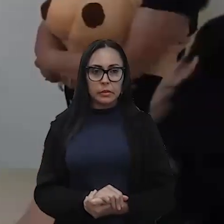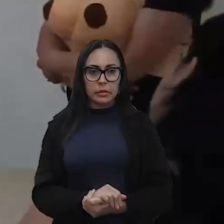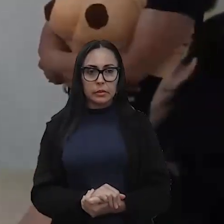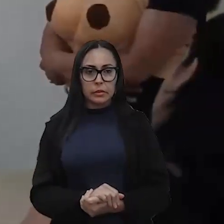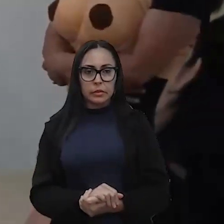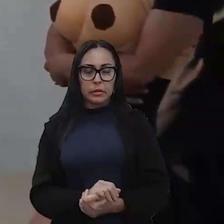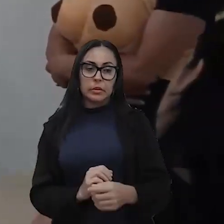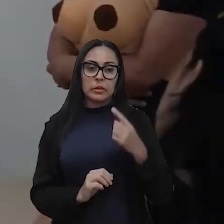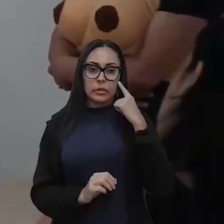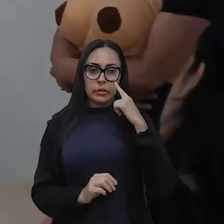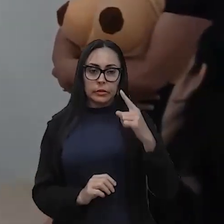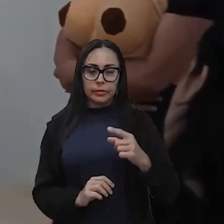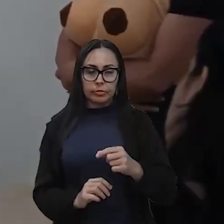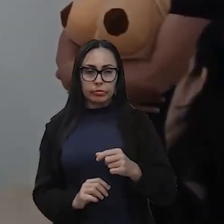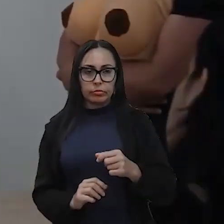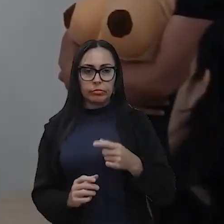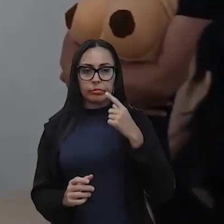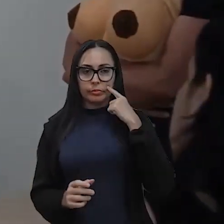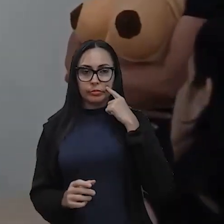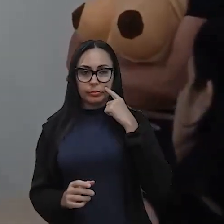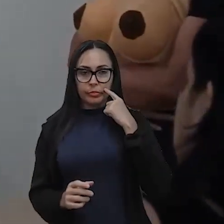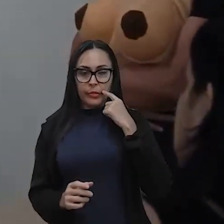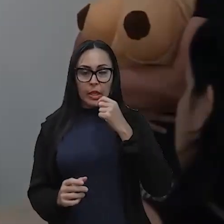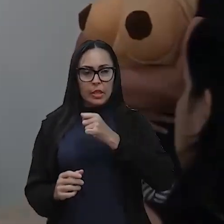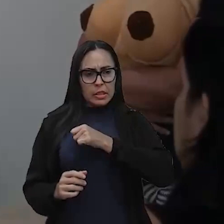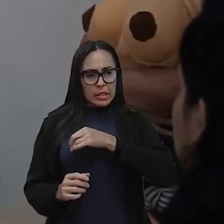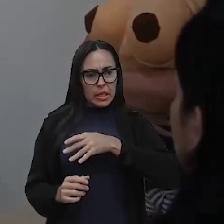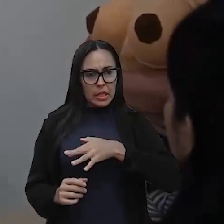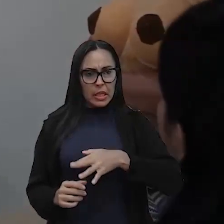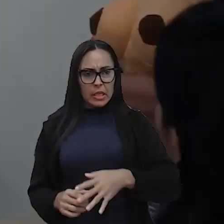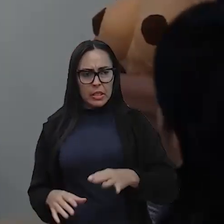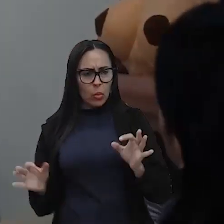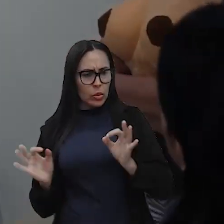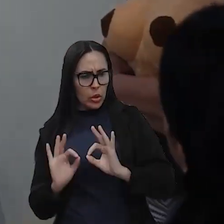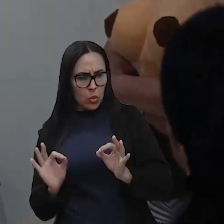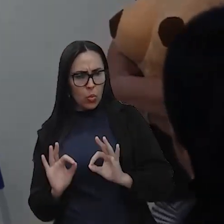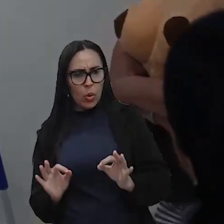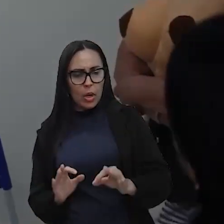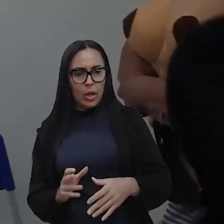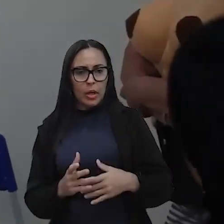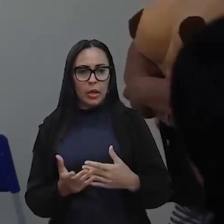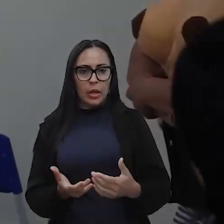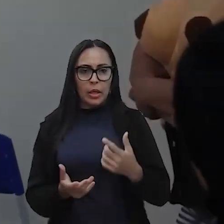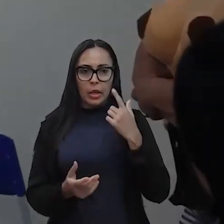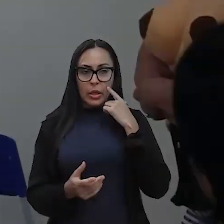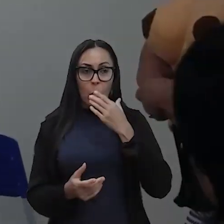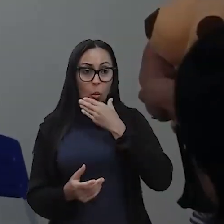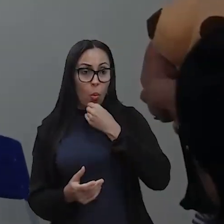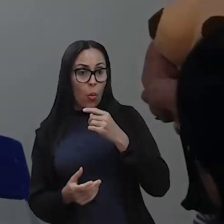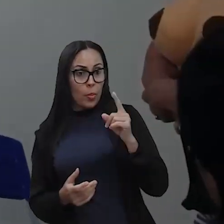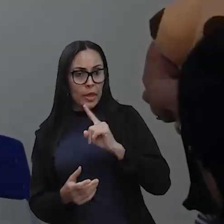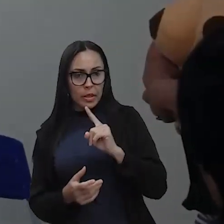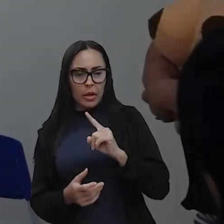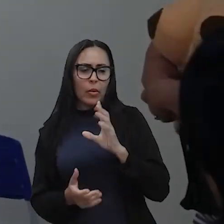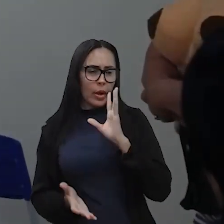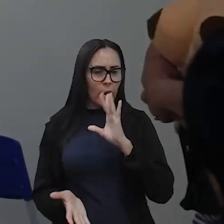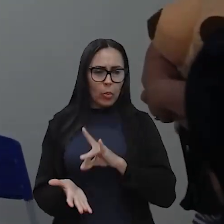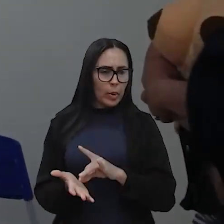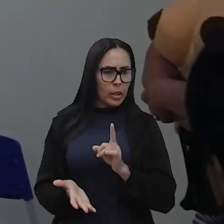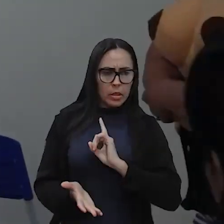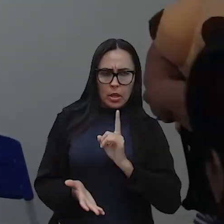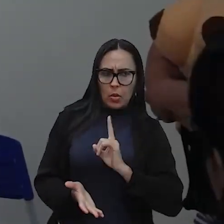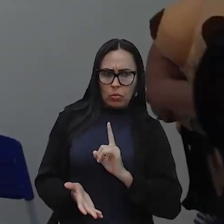Secreção, a gente pensa que nenhuma deveria sair, né? Em homem, não. Realmente não deve sair de jeito nenhum, porque